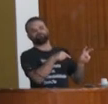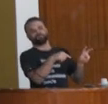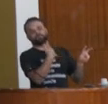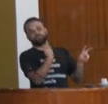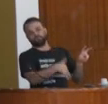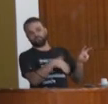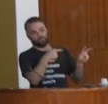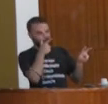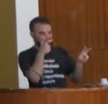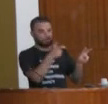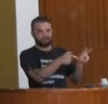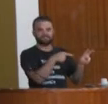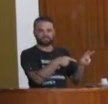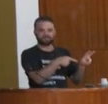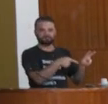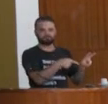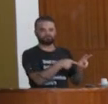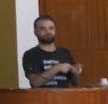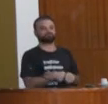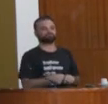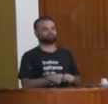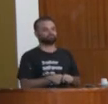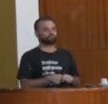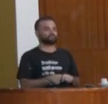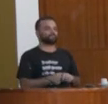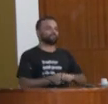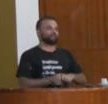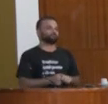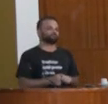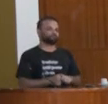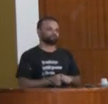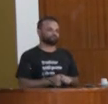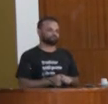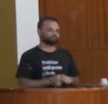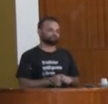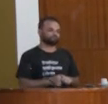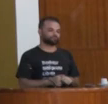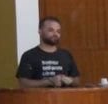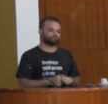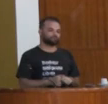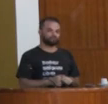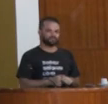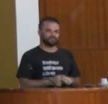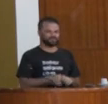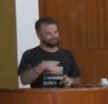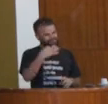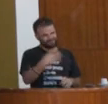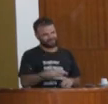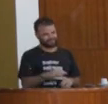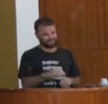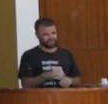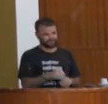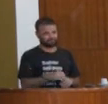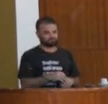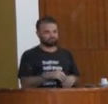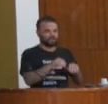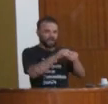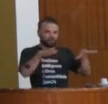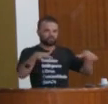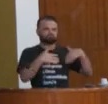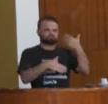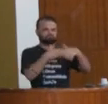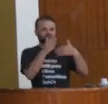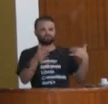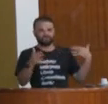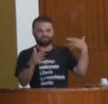muito interessante, oportuno, emblemático, né, e eu tenho certeza que ao final dessa audiência